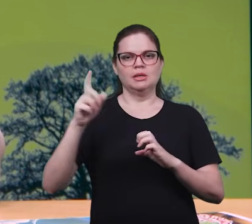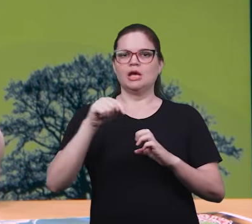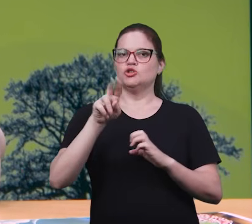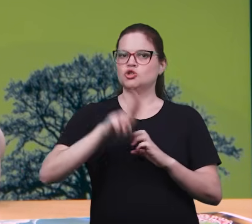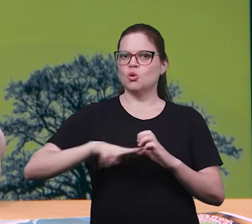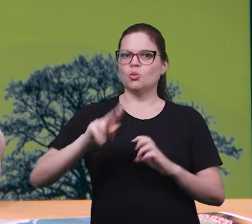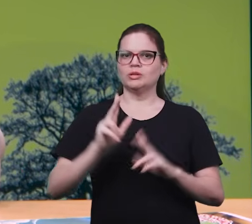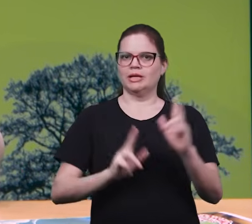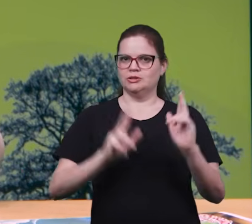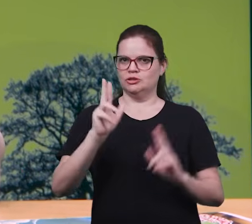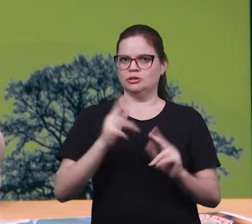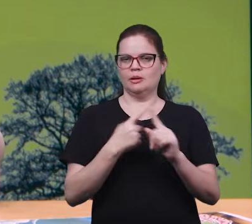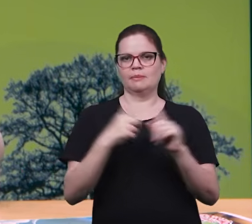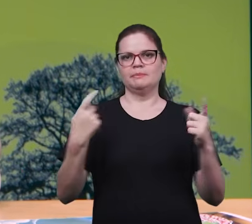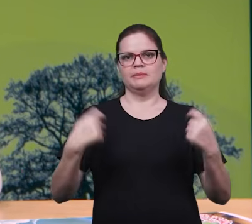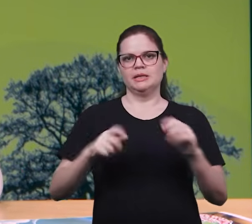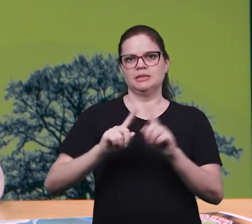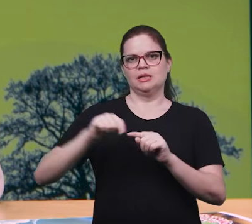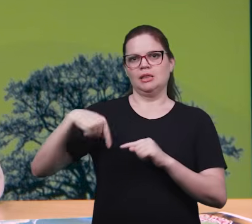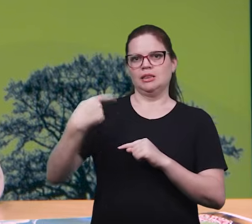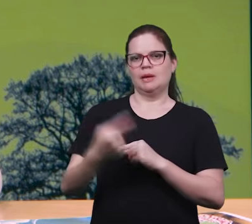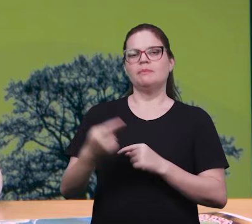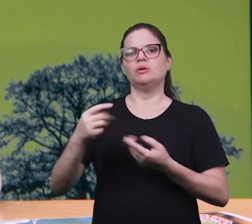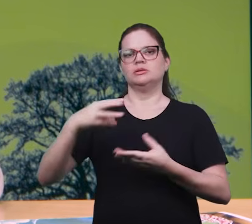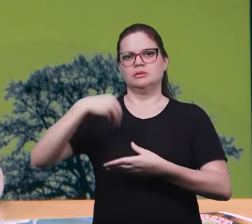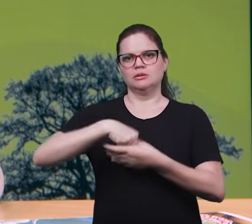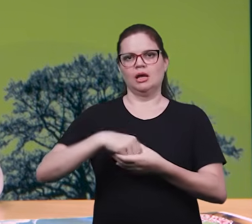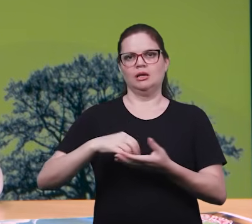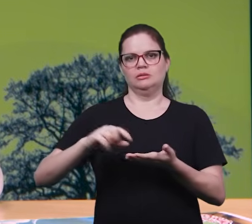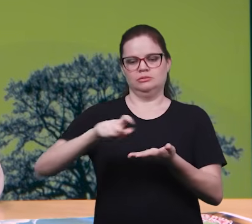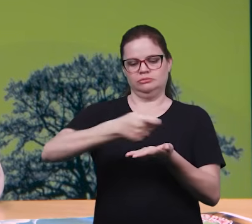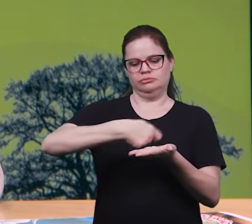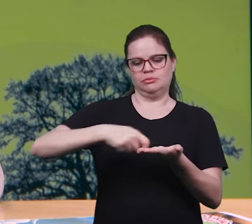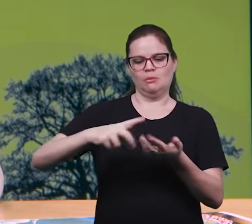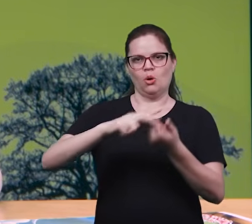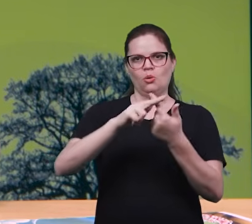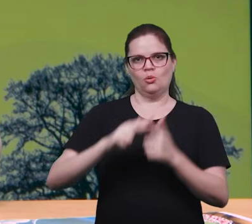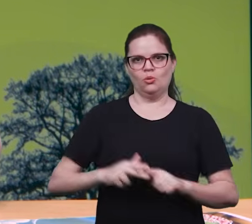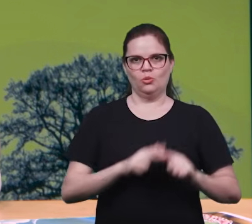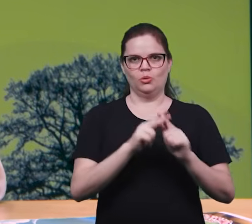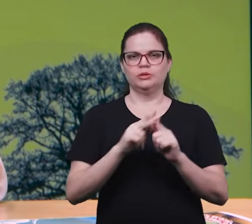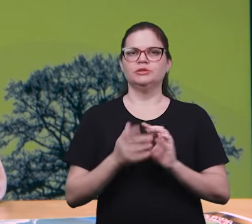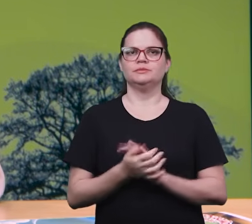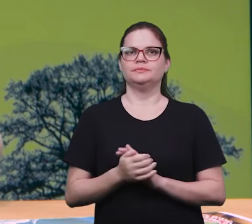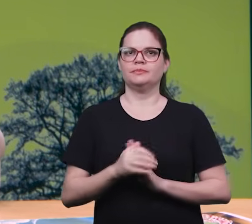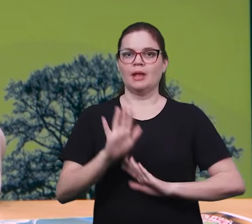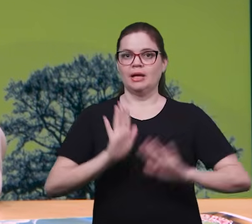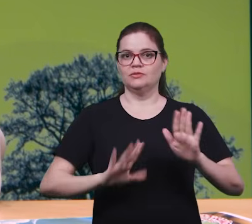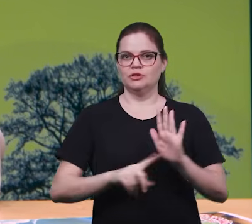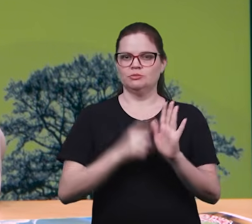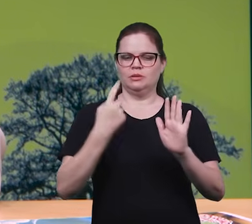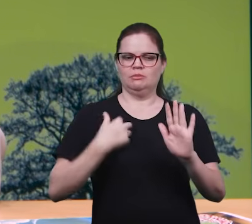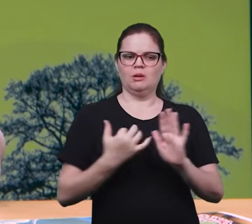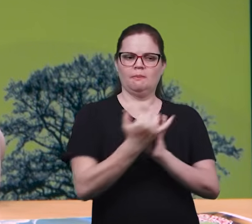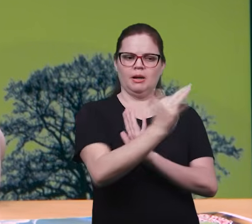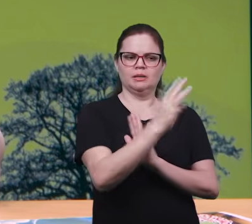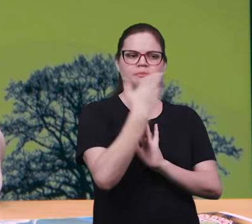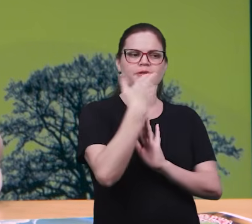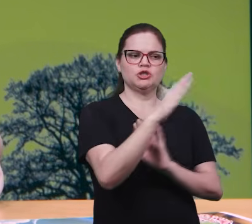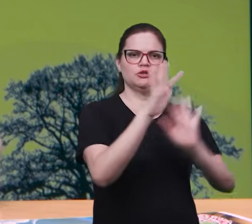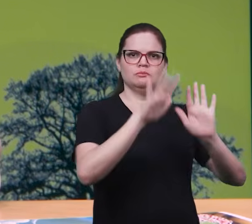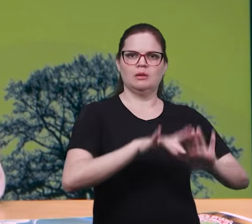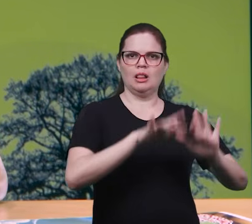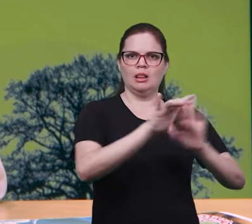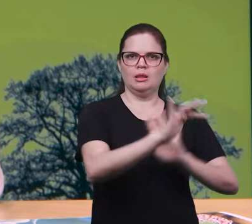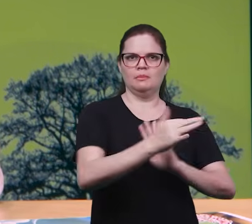tratadas no Photoshop, por um motivo ou outro. Eventualmente não. Às vezes, de primeira eu mandei, saiu perfeita, mas nem sempre. Porque